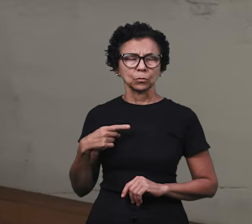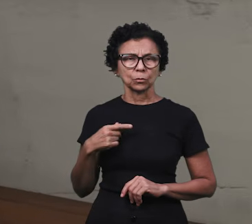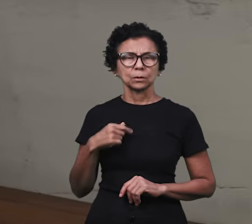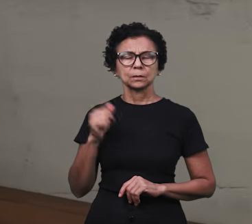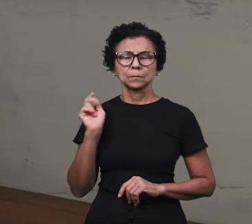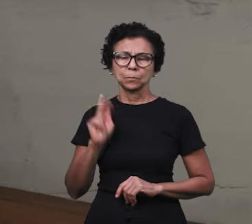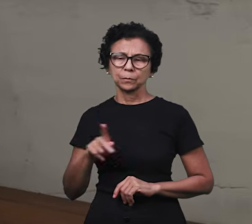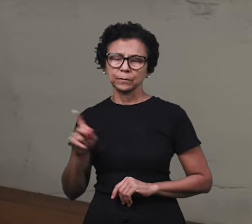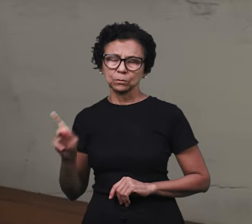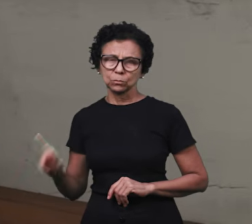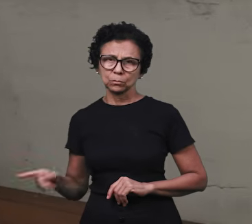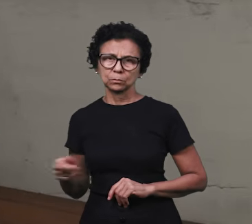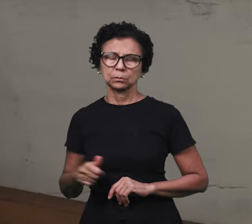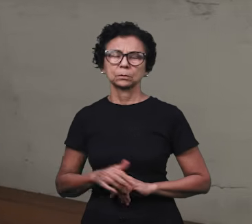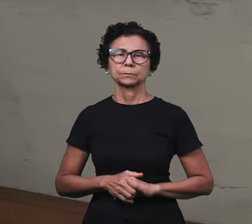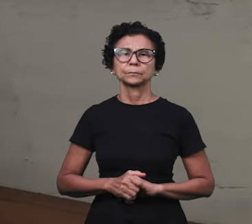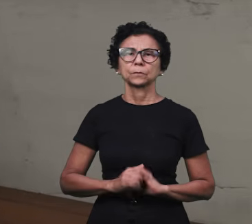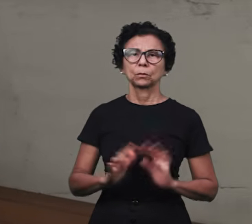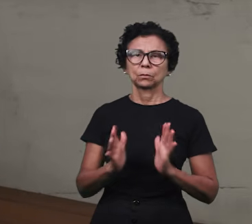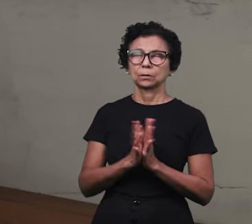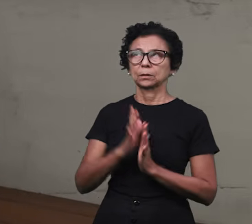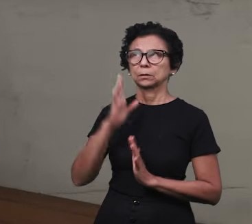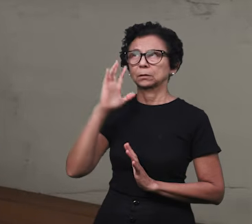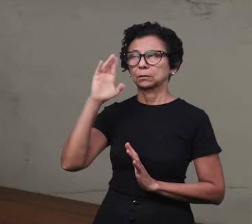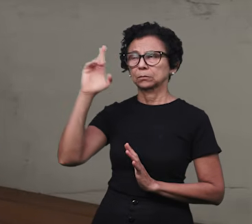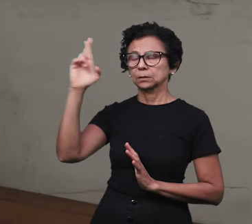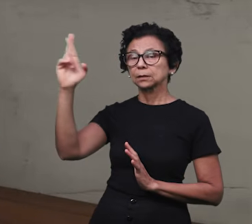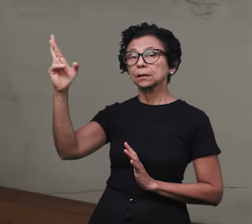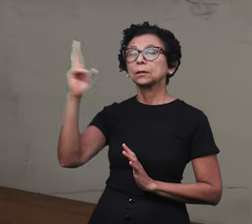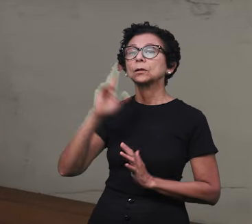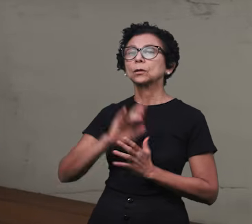em um momento de oração e busca ao Senhor, visando o